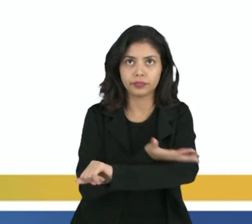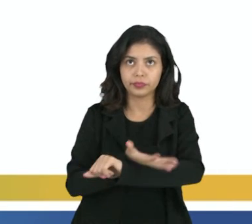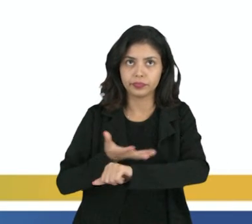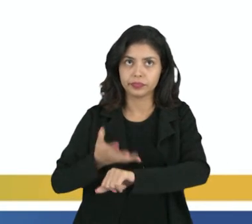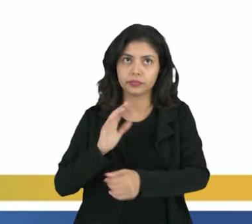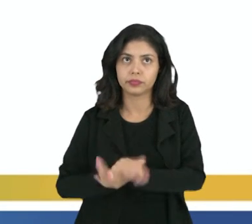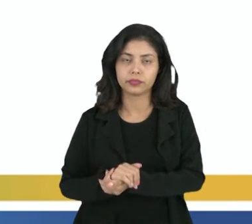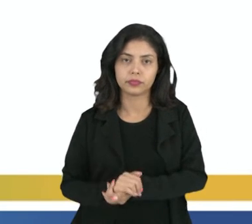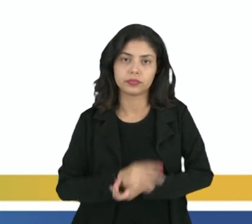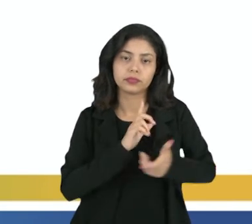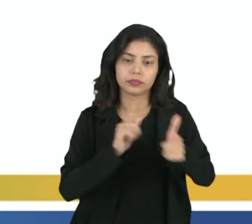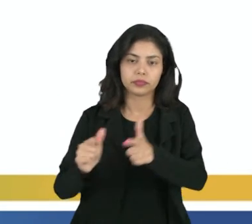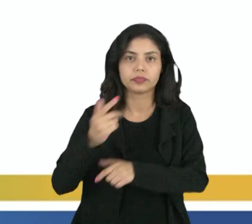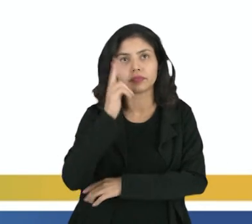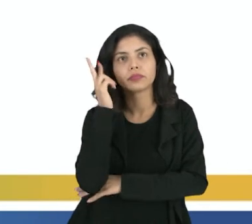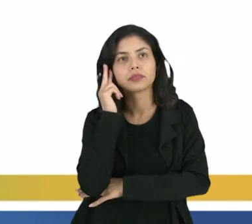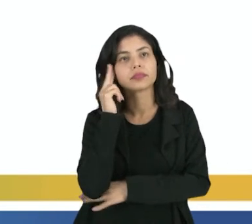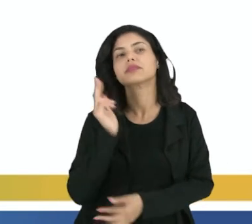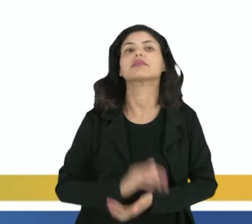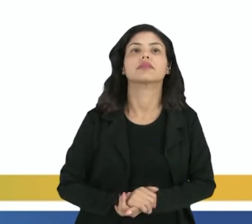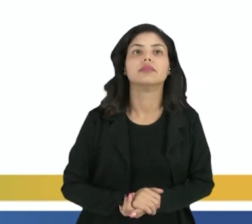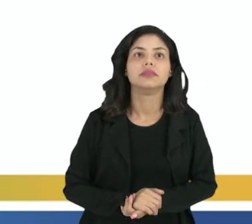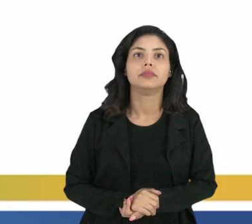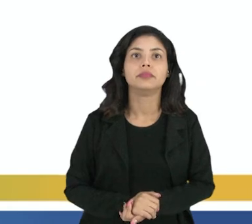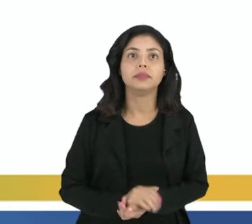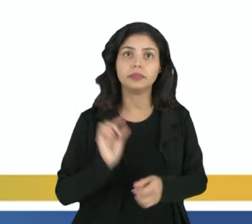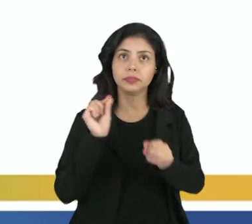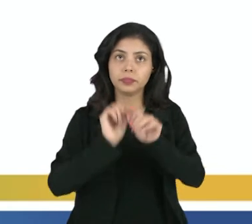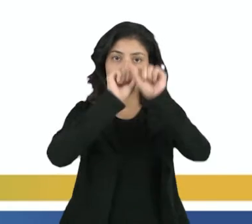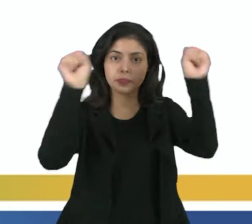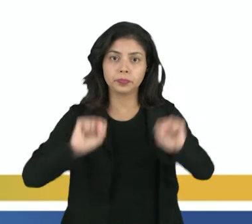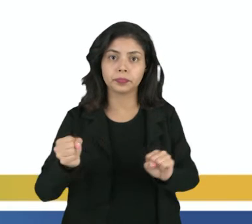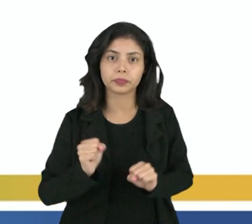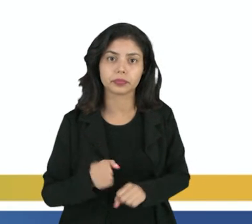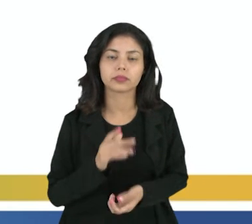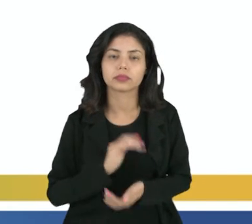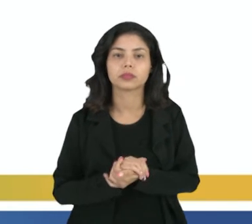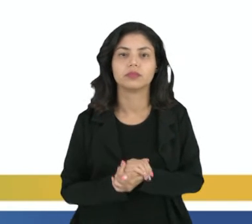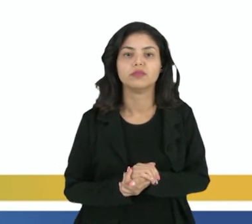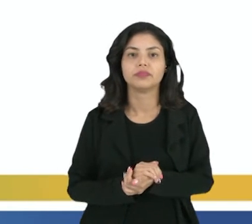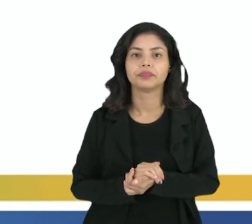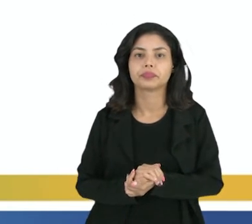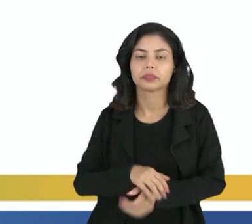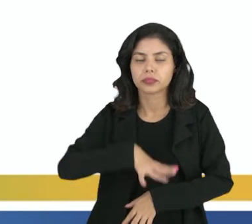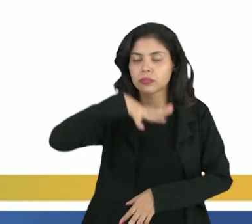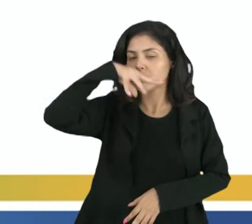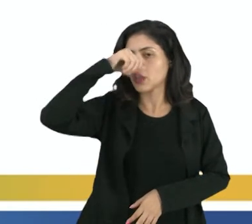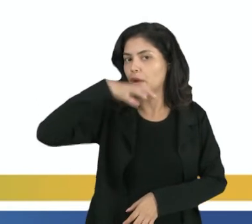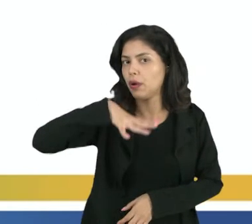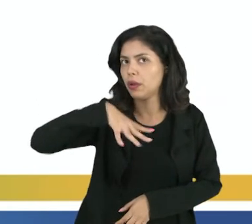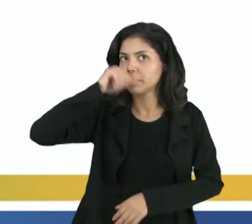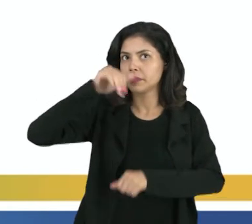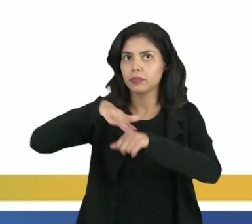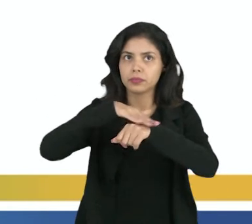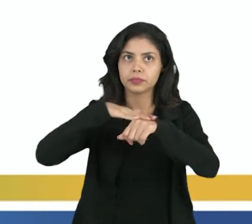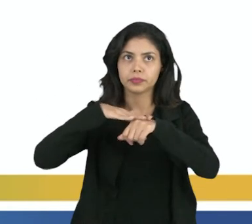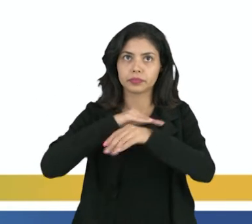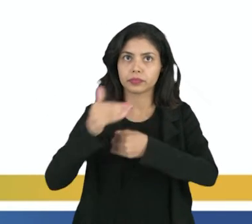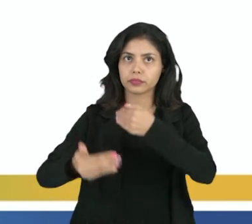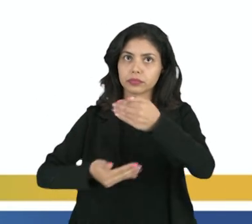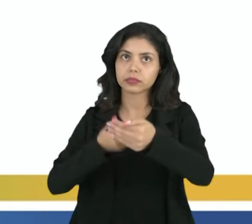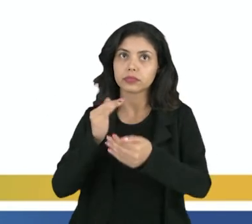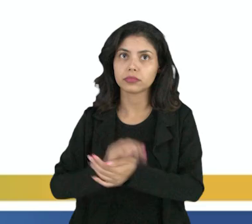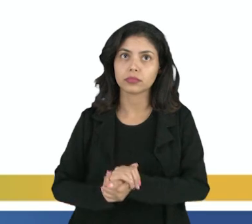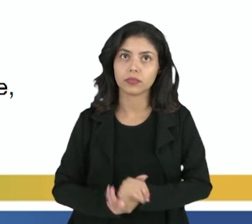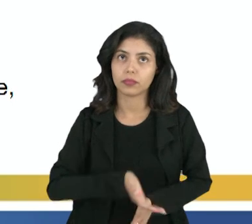vegetação e os habitantes naturais temos também a irritação no sistema respiratório da nossa pele e pode levar o desenvolvimento